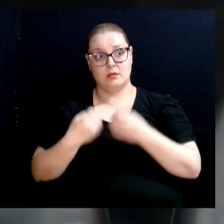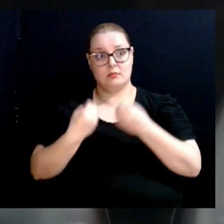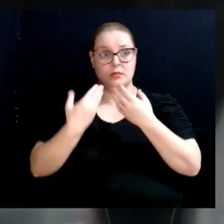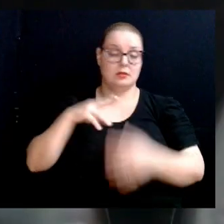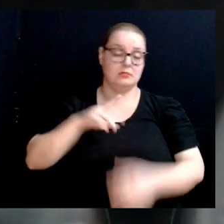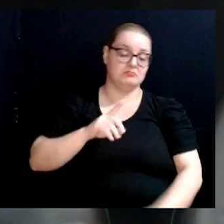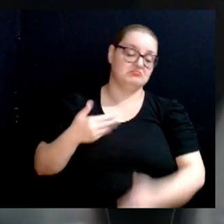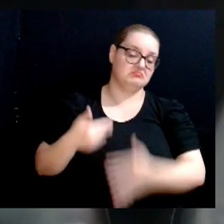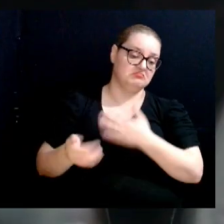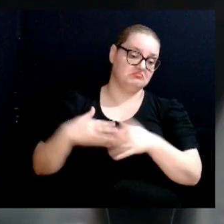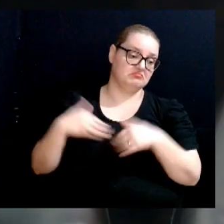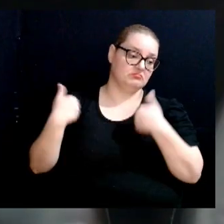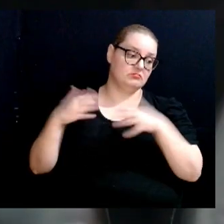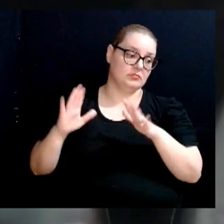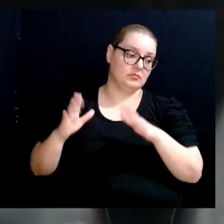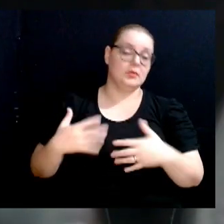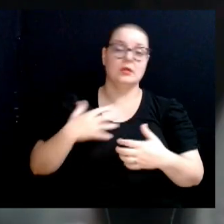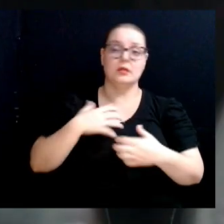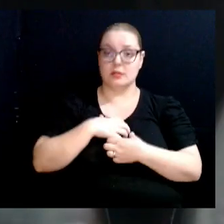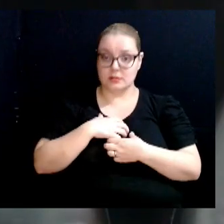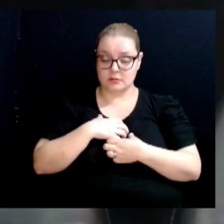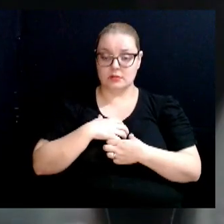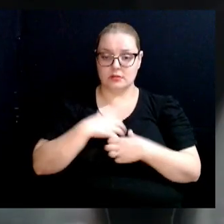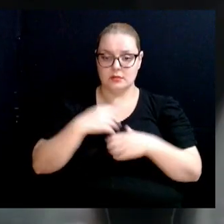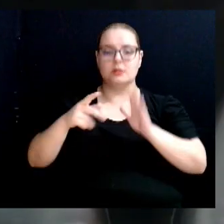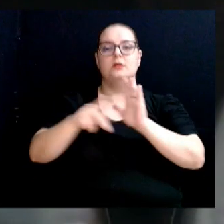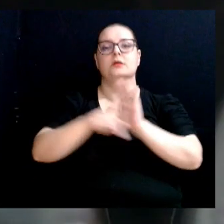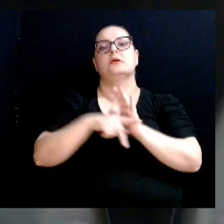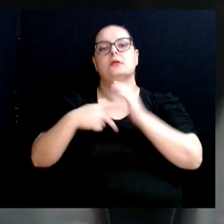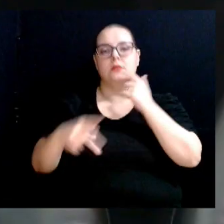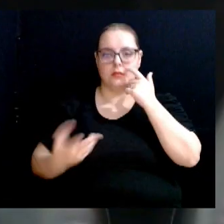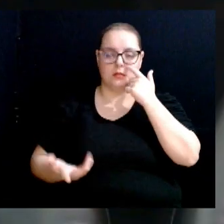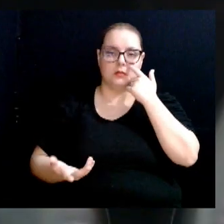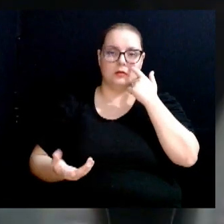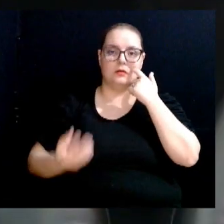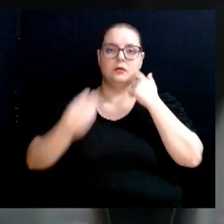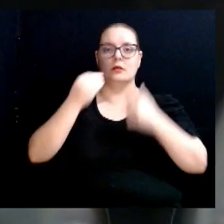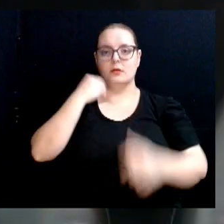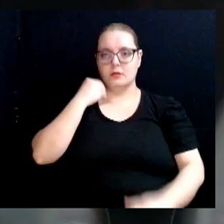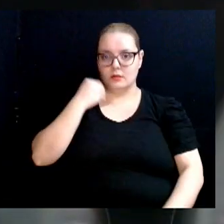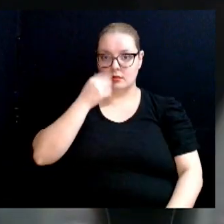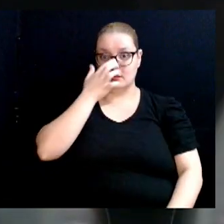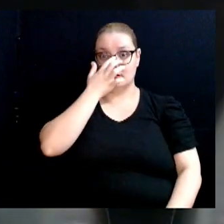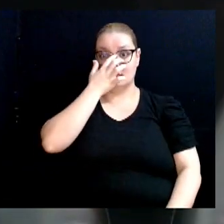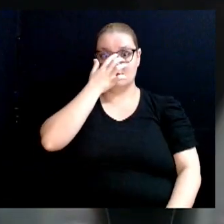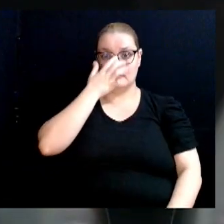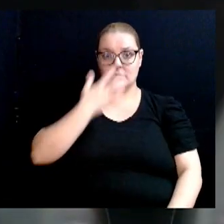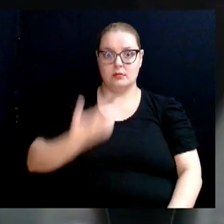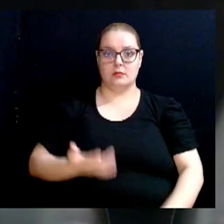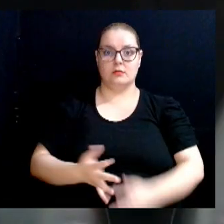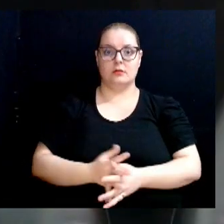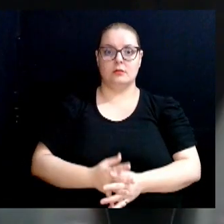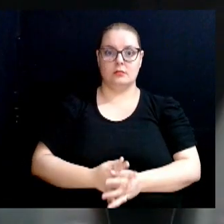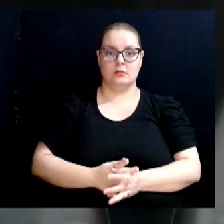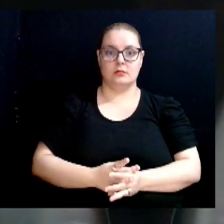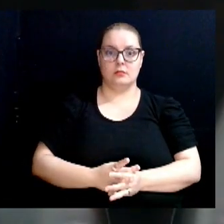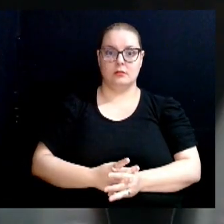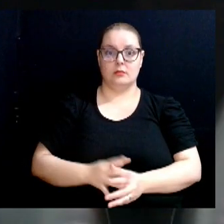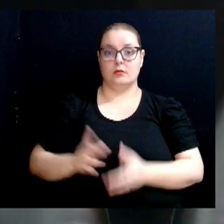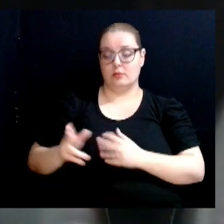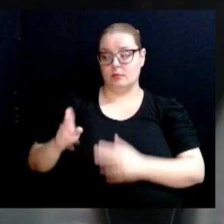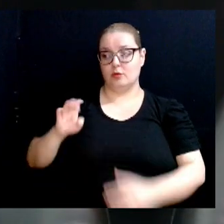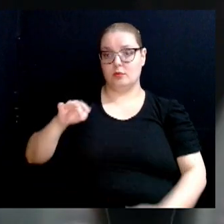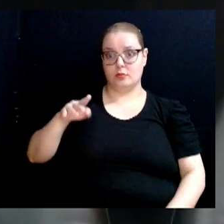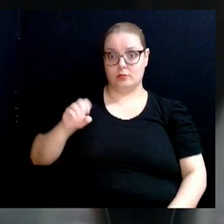Então esse sentimento de pertencimento que vai enfraquecendo, né, com o que o Bruno pergunta, ele é muito perigoso.